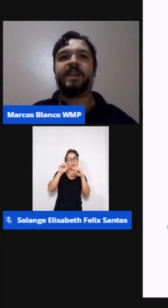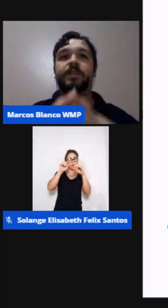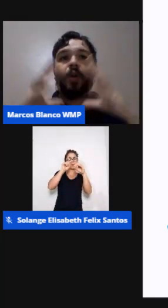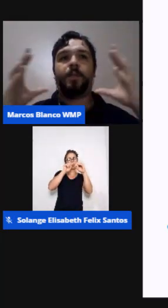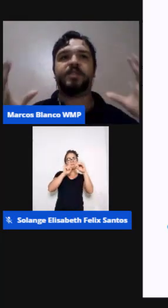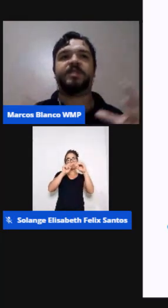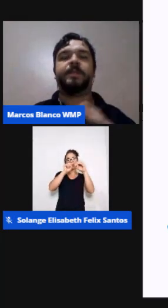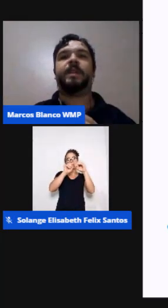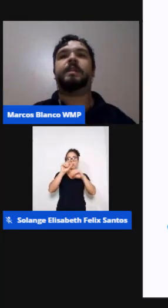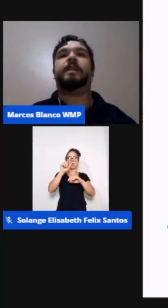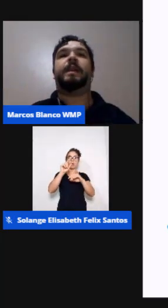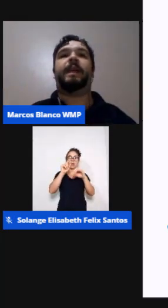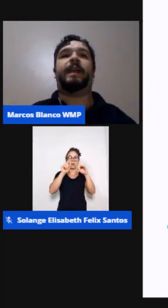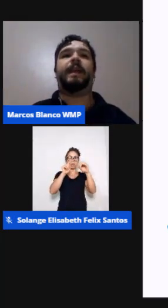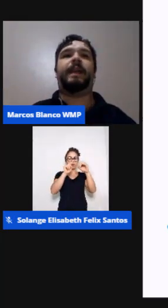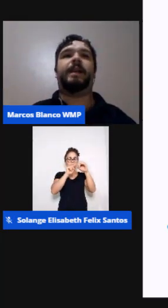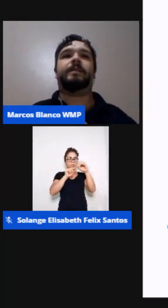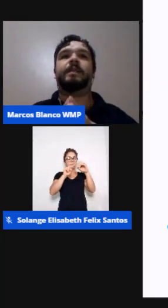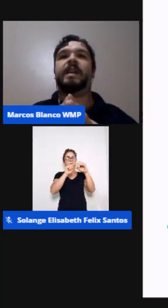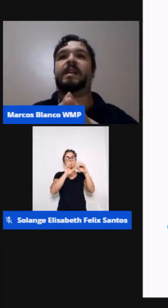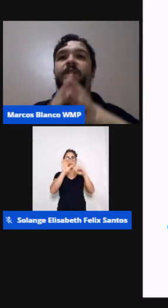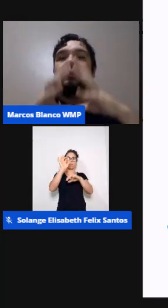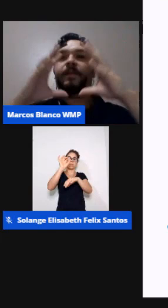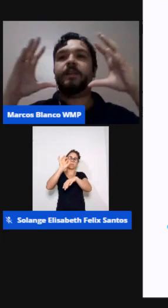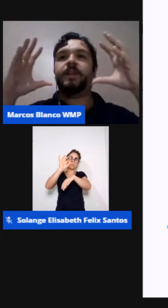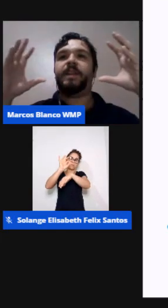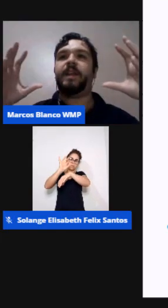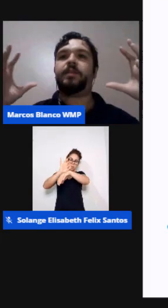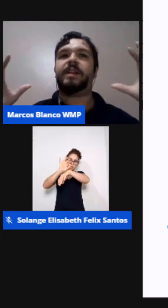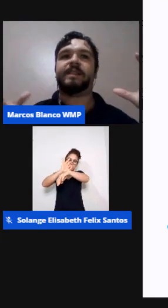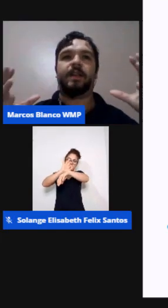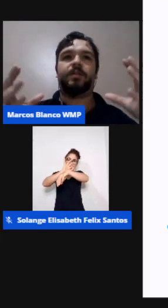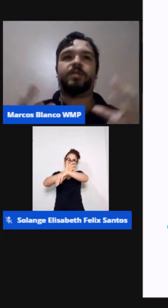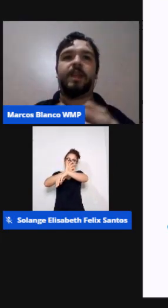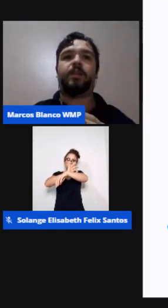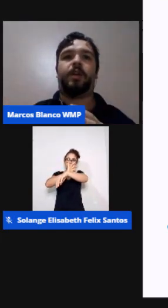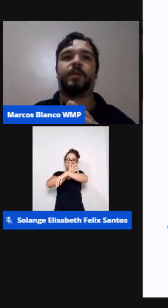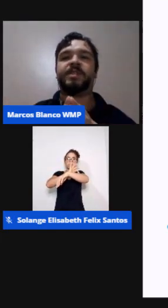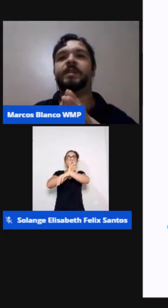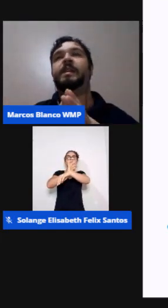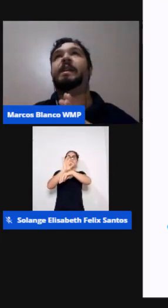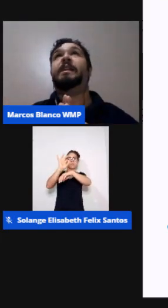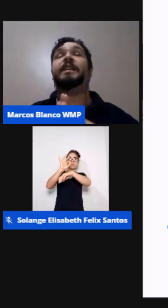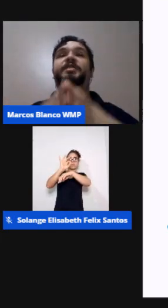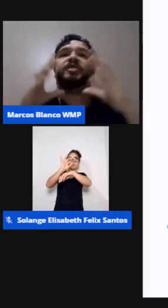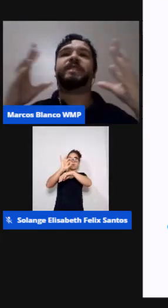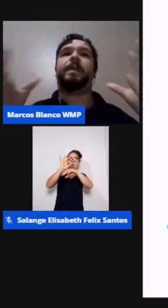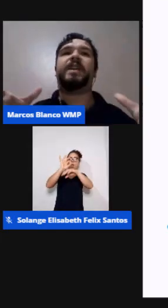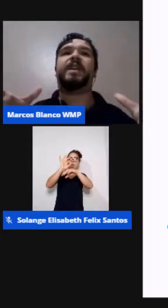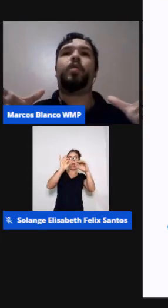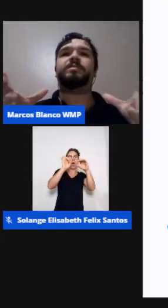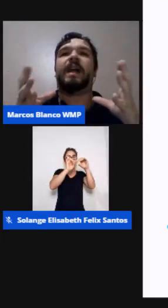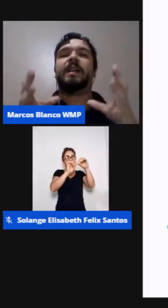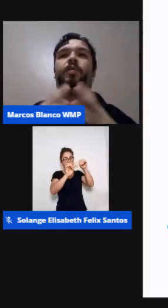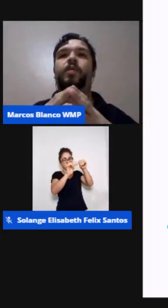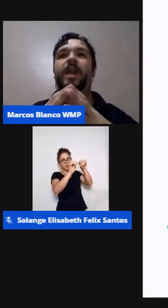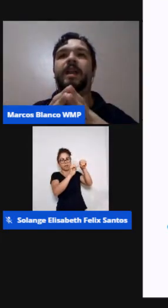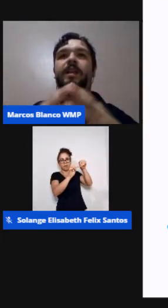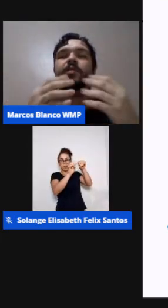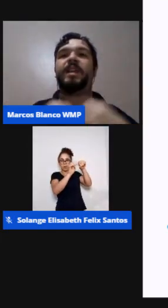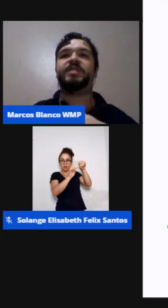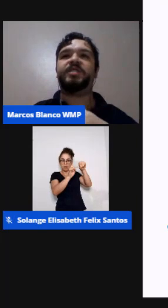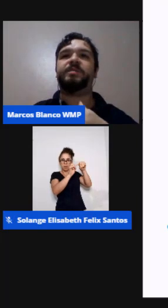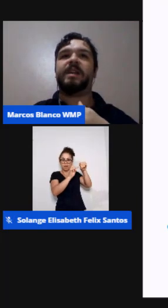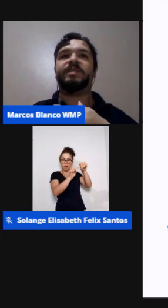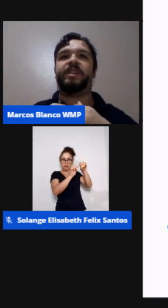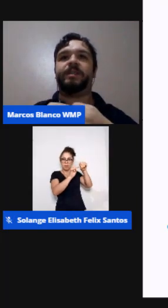insetos, tá? De artrópodes. Ela só vive dentro das células dos artrópodes. E a gente tem mais contato